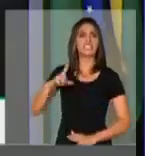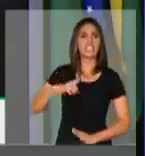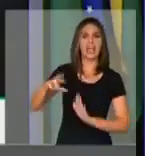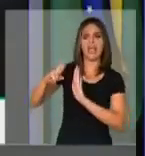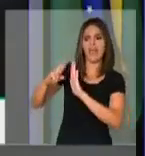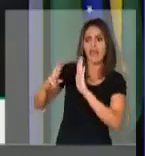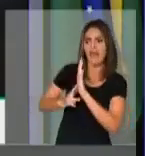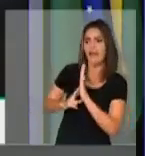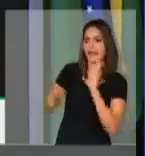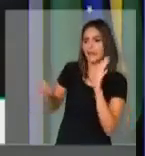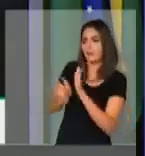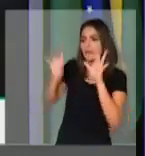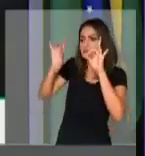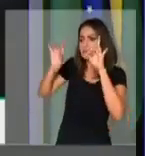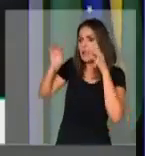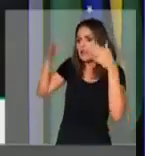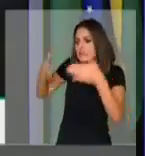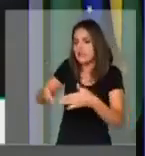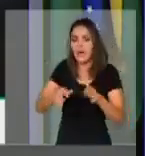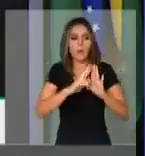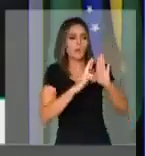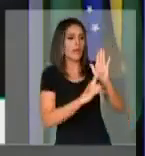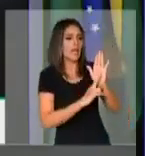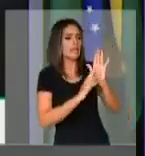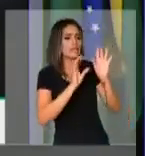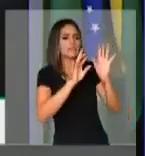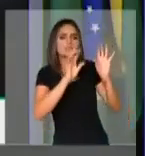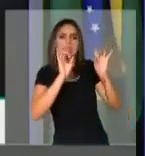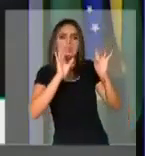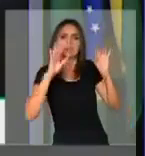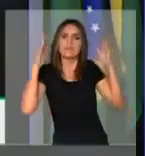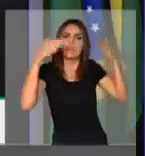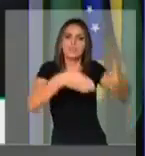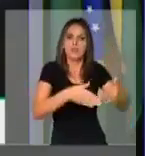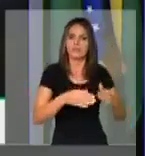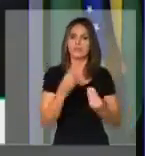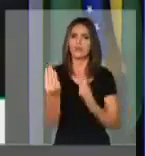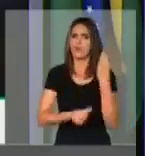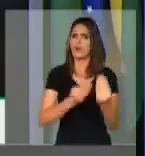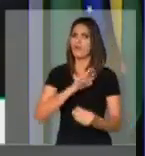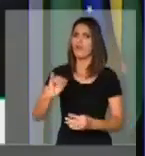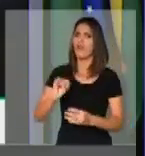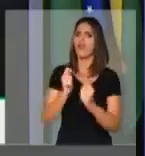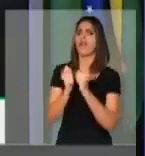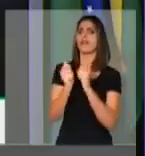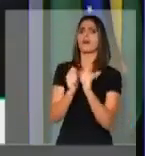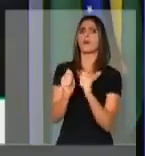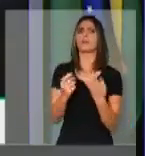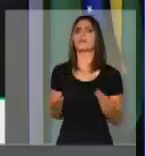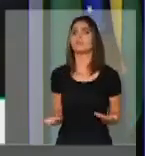de regimes especiais, não chegaremos ao resultado pretendido. No caso